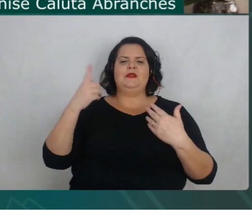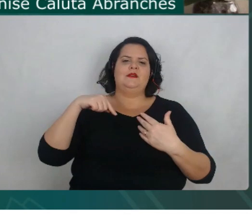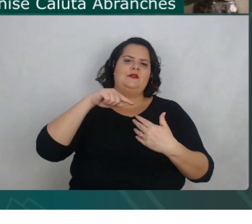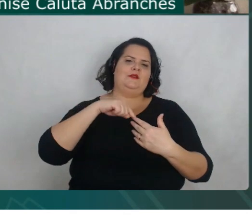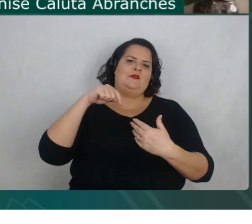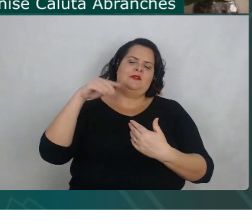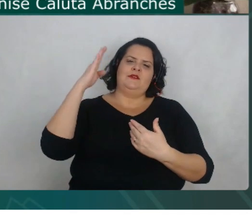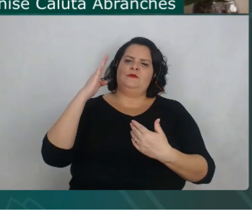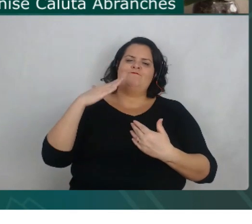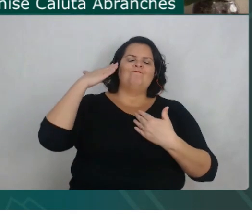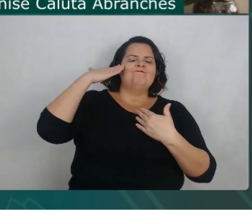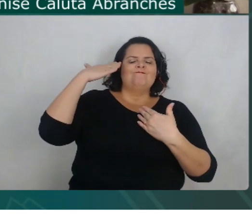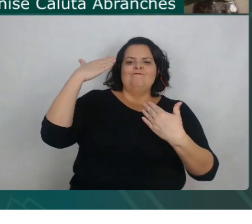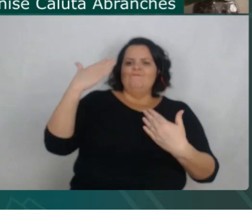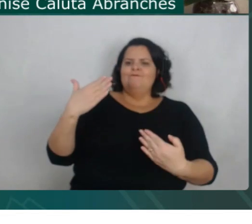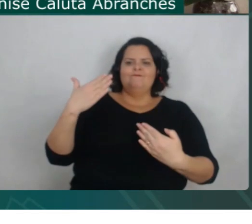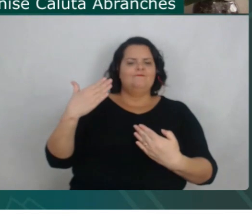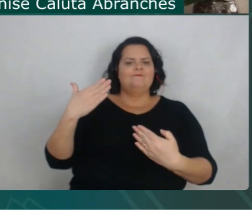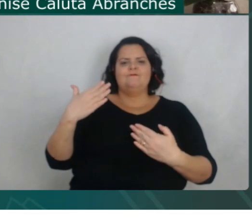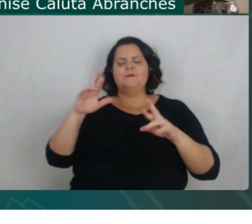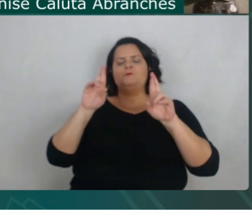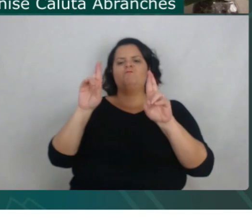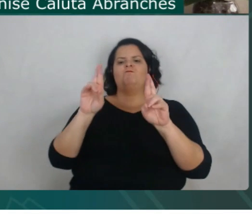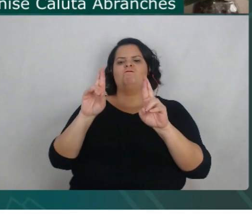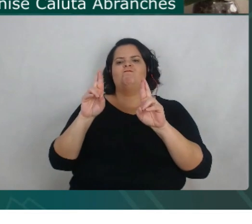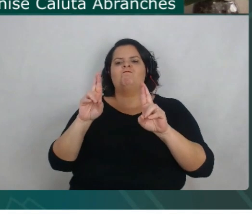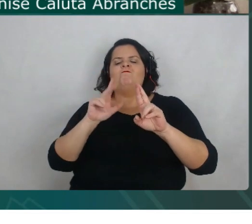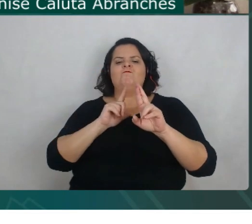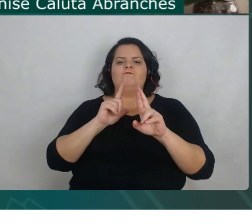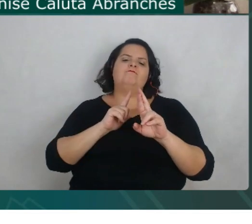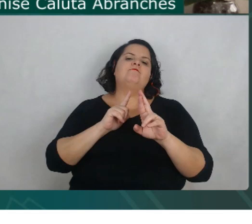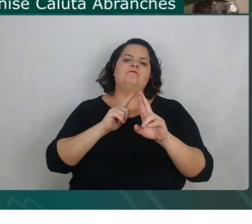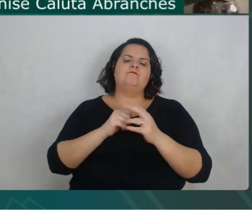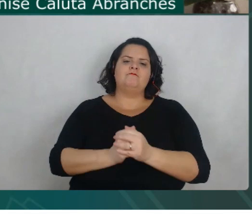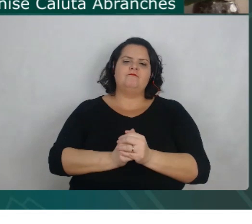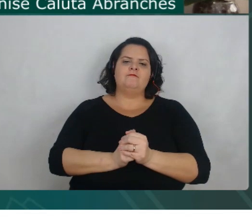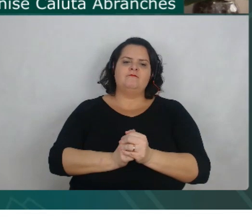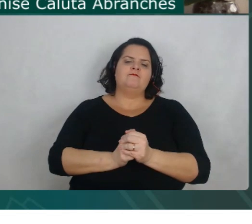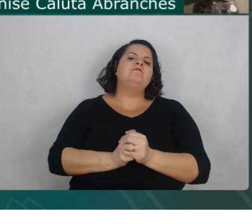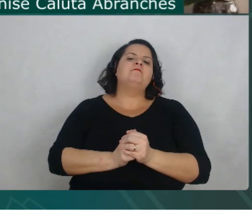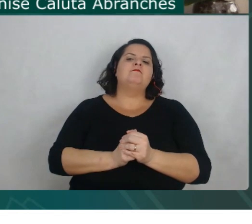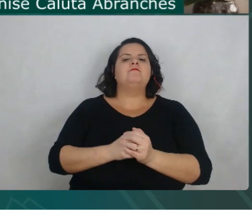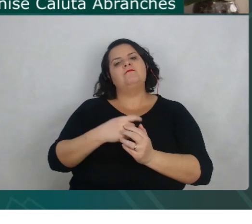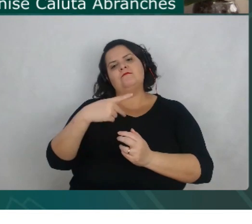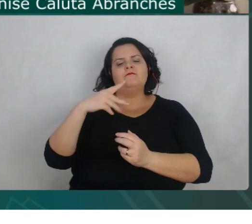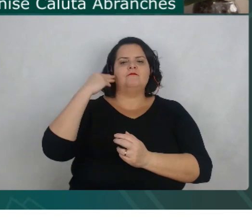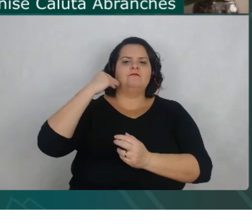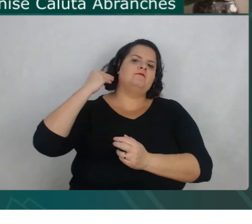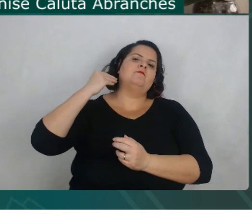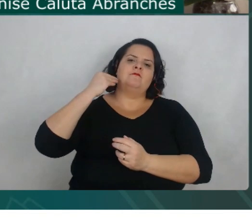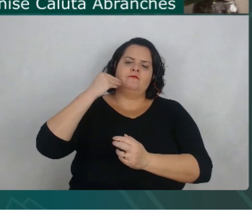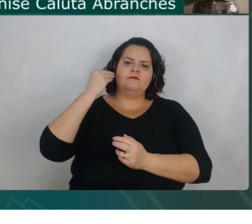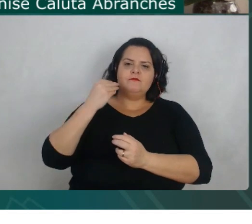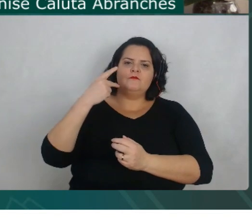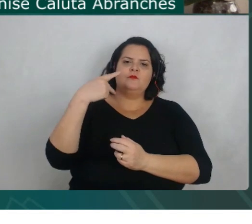a agradecer pela esperança que temos e que a sua experiência, o seu